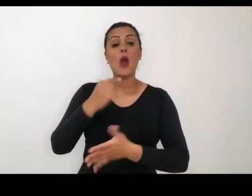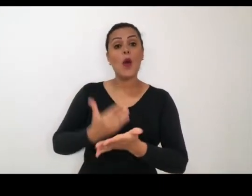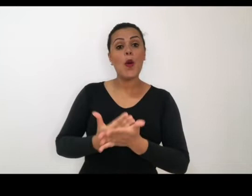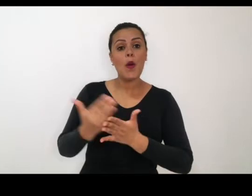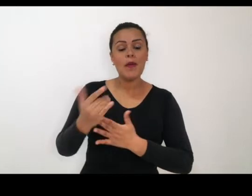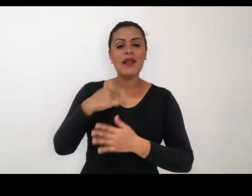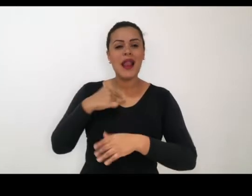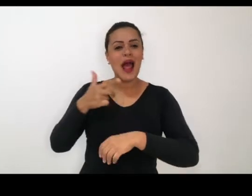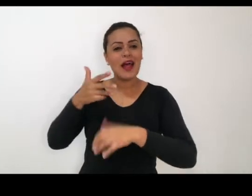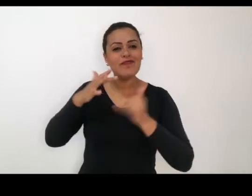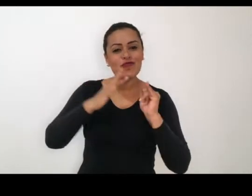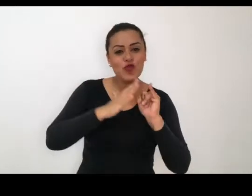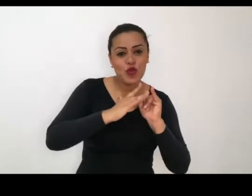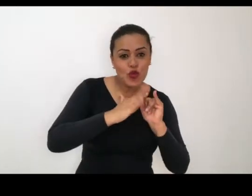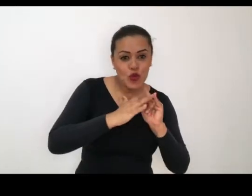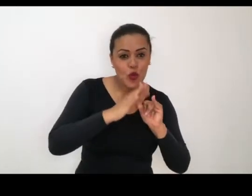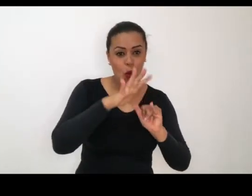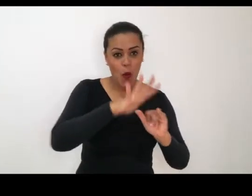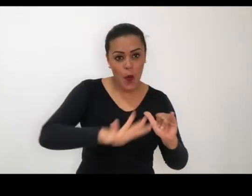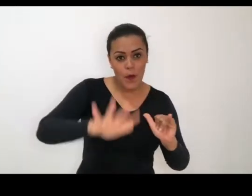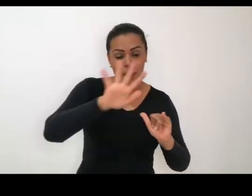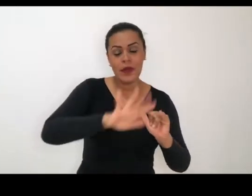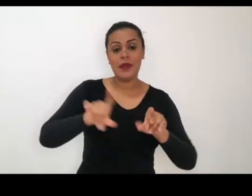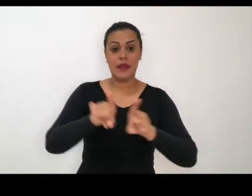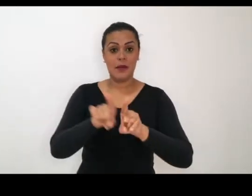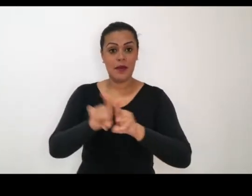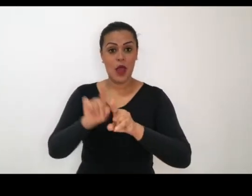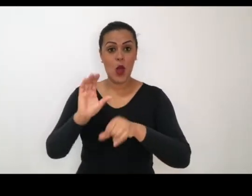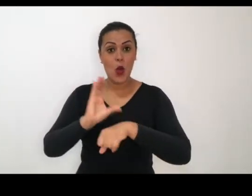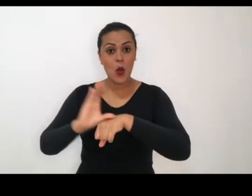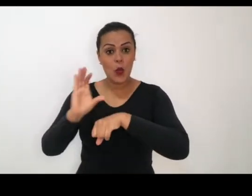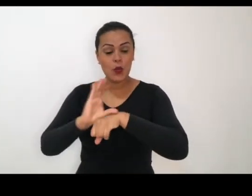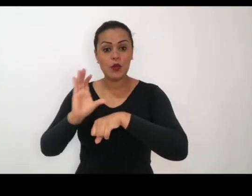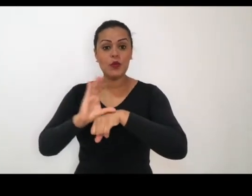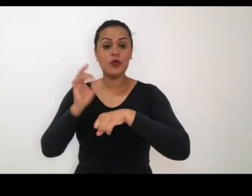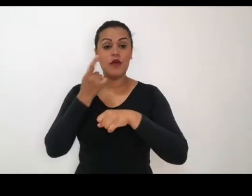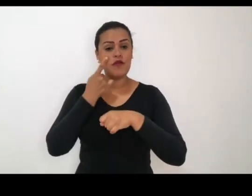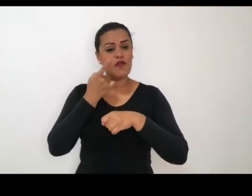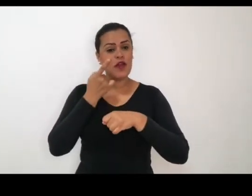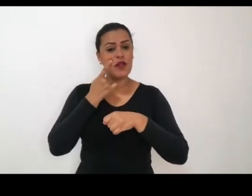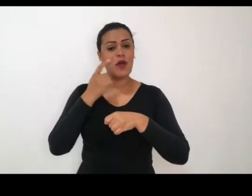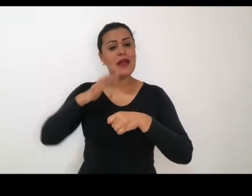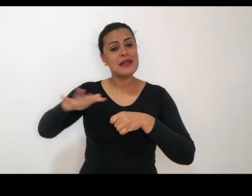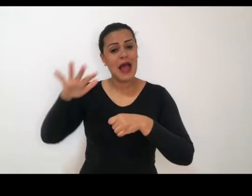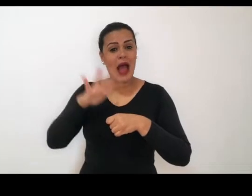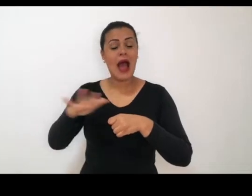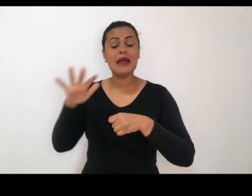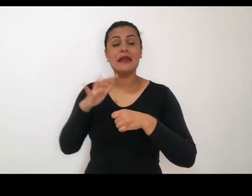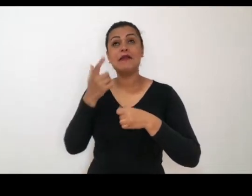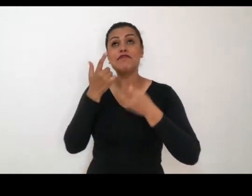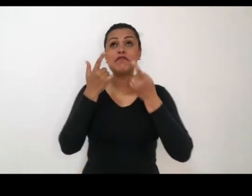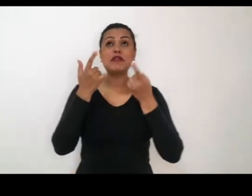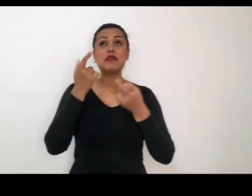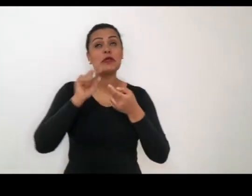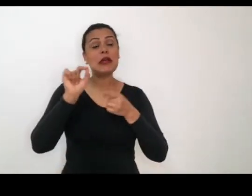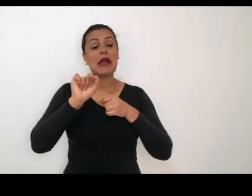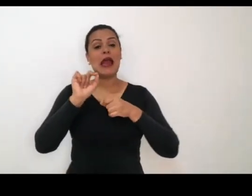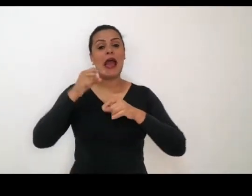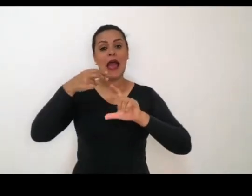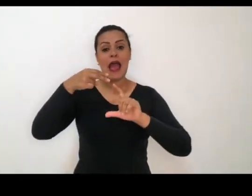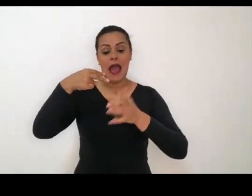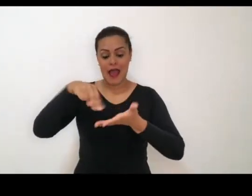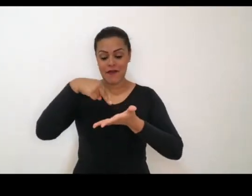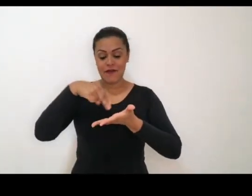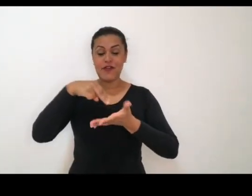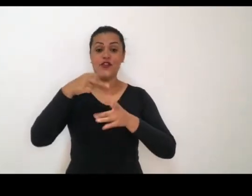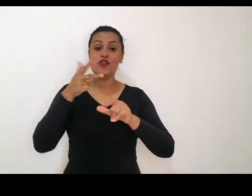alguns cursos, né, fui me aproximando dessa arte, né, dessa forma de arte que é a videodança. Aqui em Florianópolis, né,